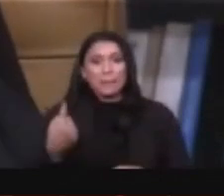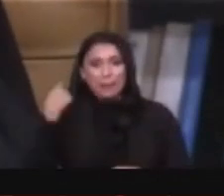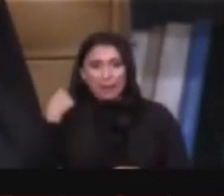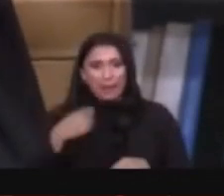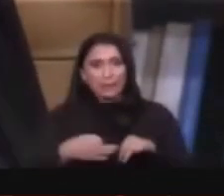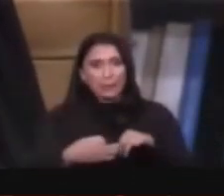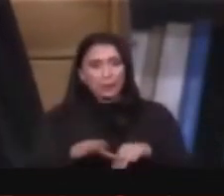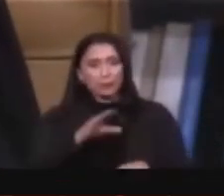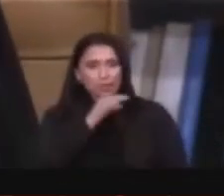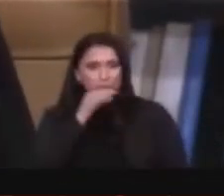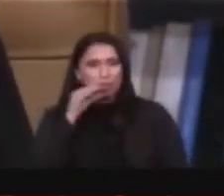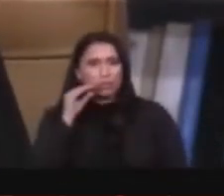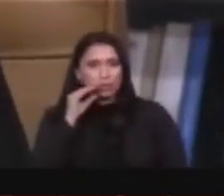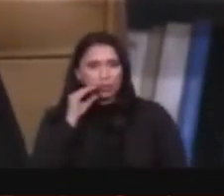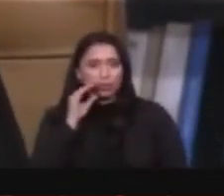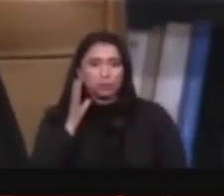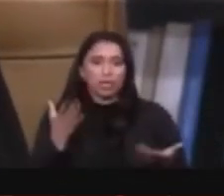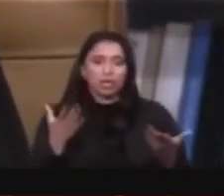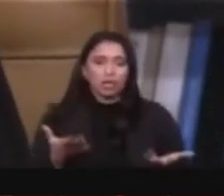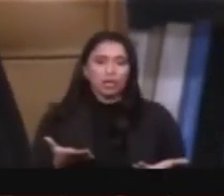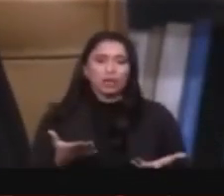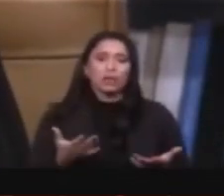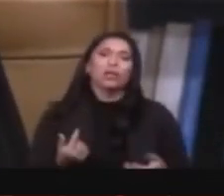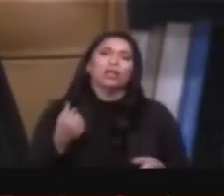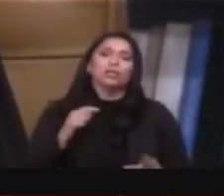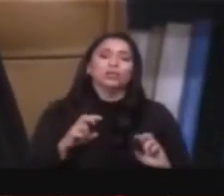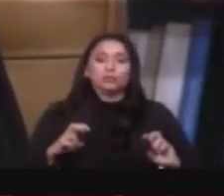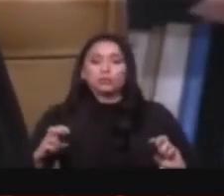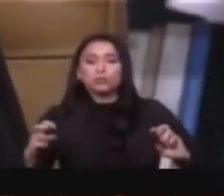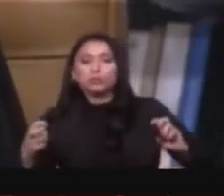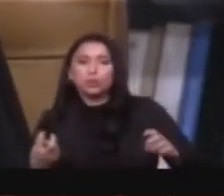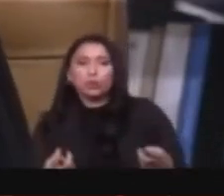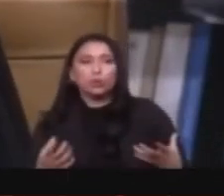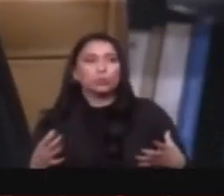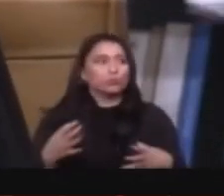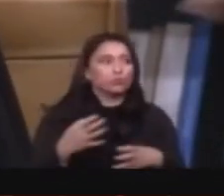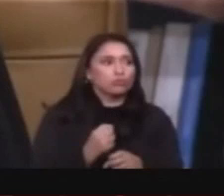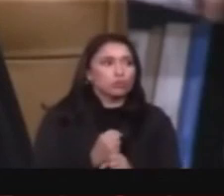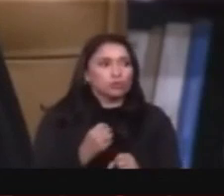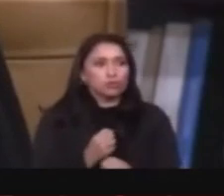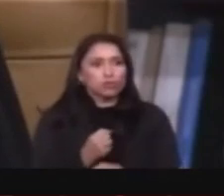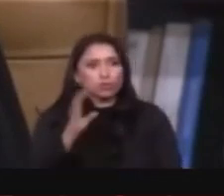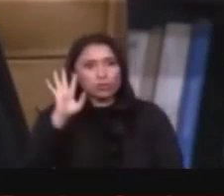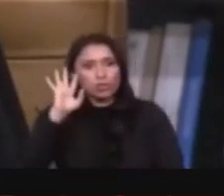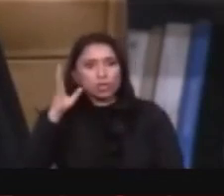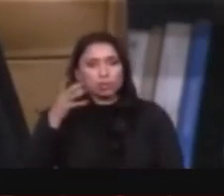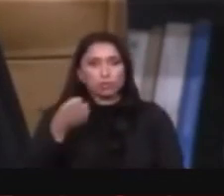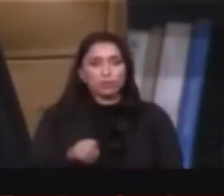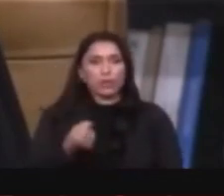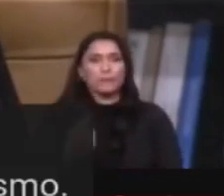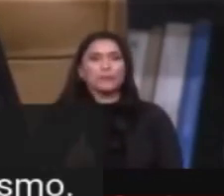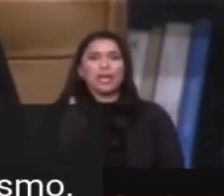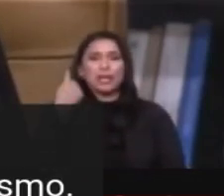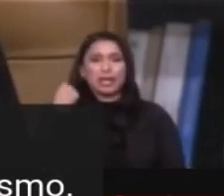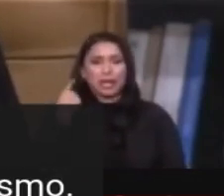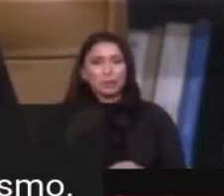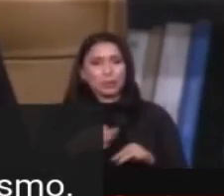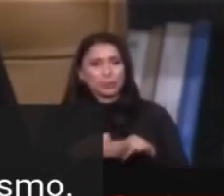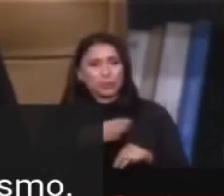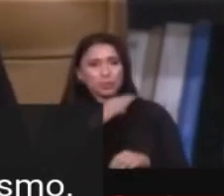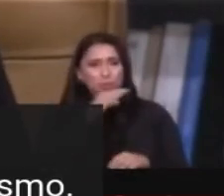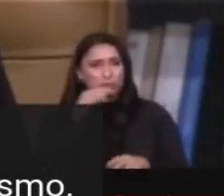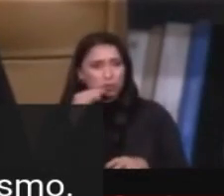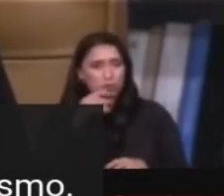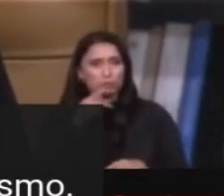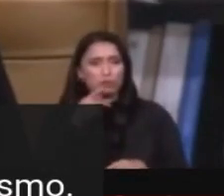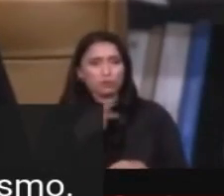e esse é um órgão colegiado, e portanto a gente tenta construir soluções conjuntamente. Ele disse que